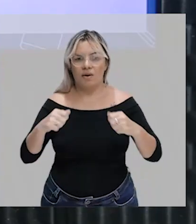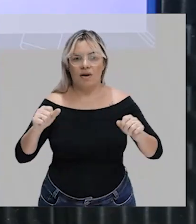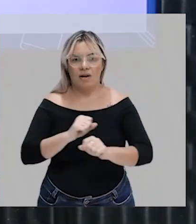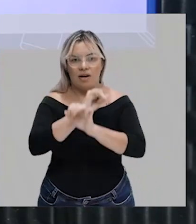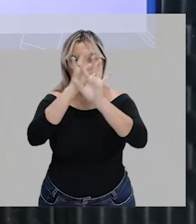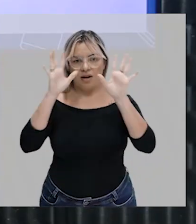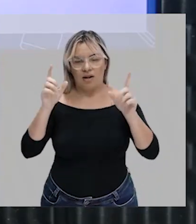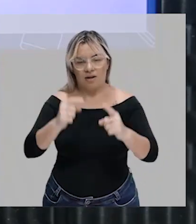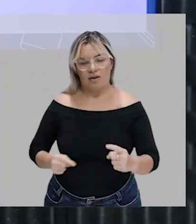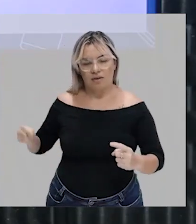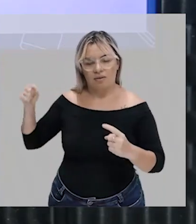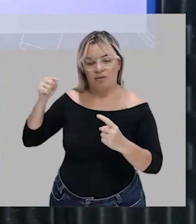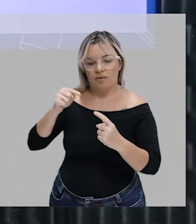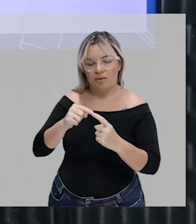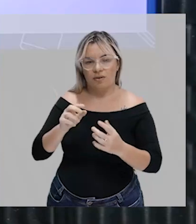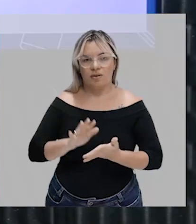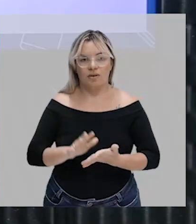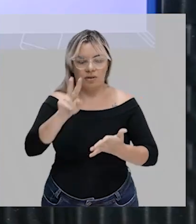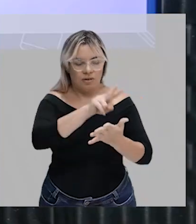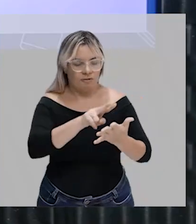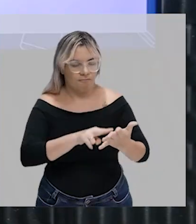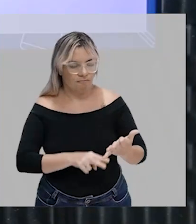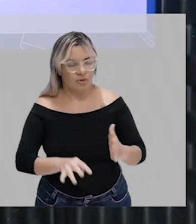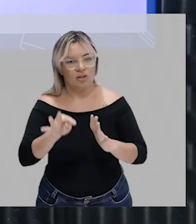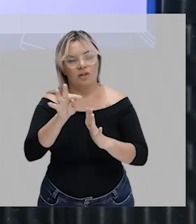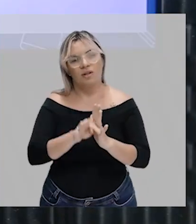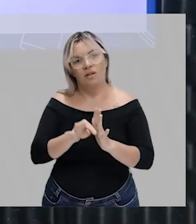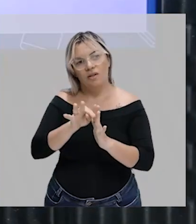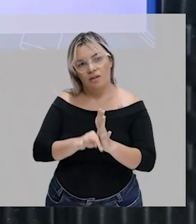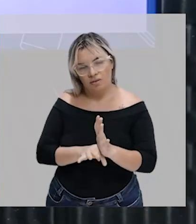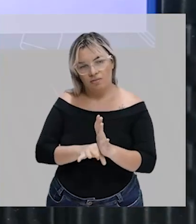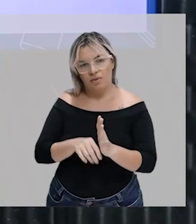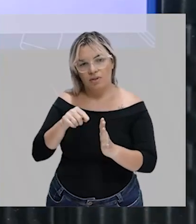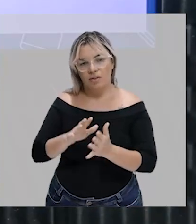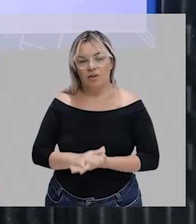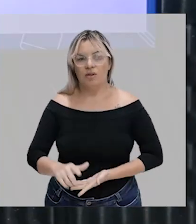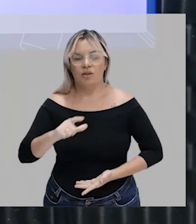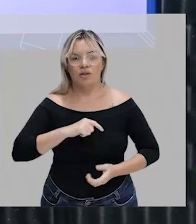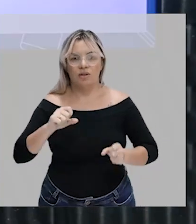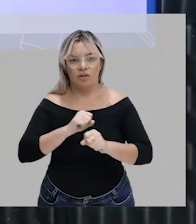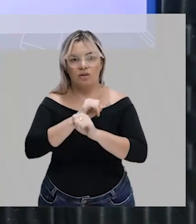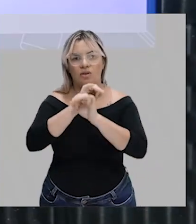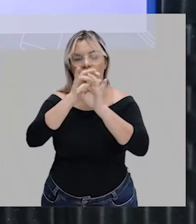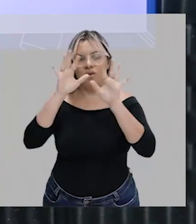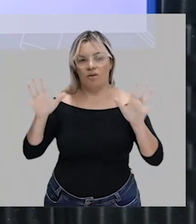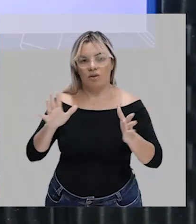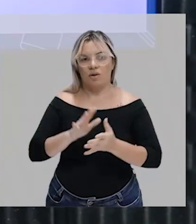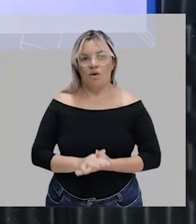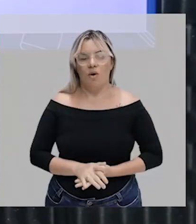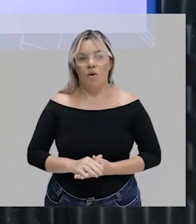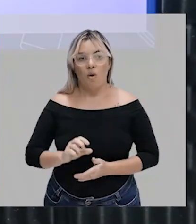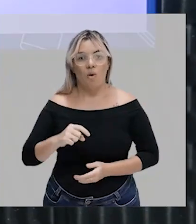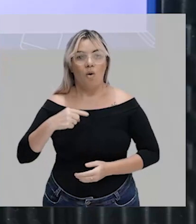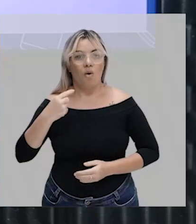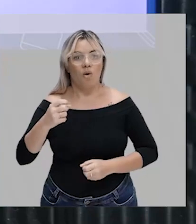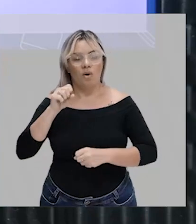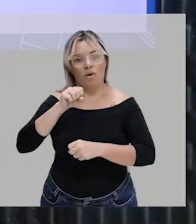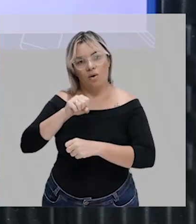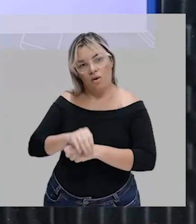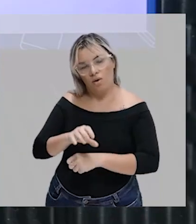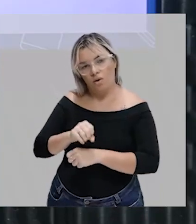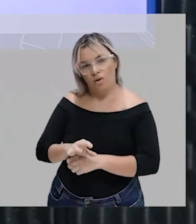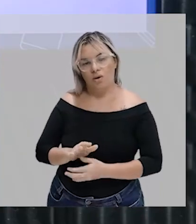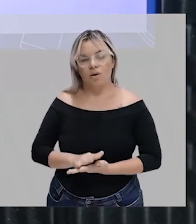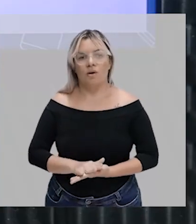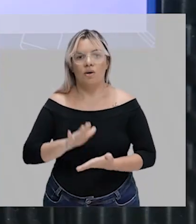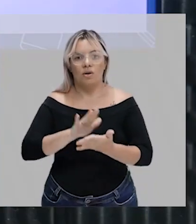e objetiva. E lendo o texto, eu tenho uma clareza melhor. Uma outra dica para vocês, falando de interpretação